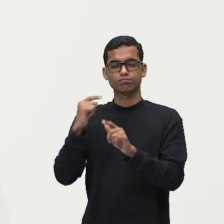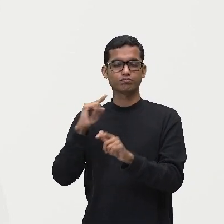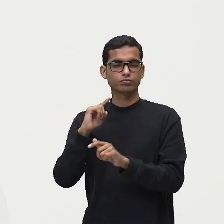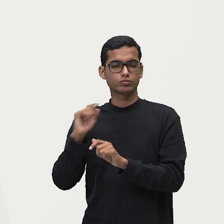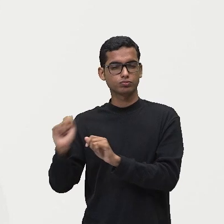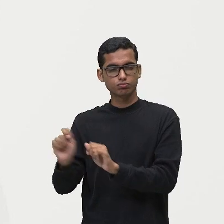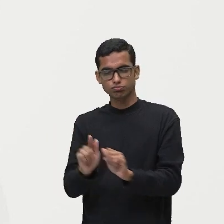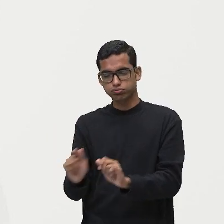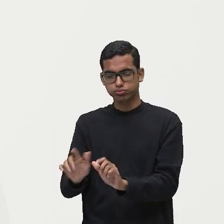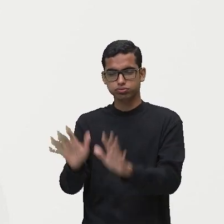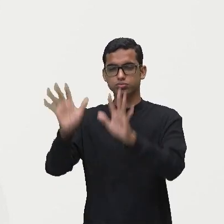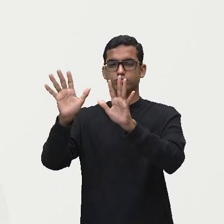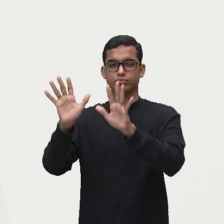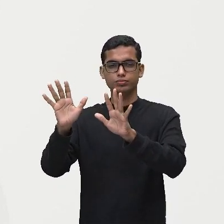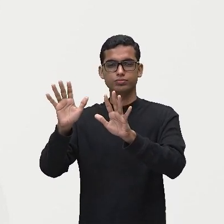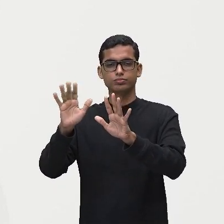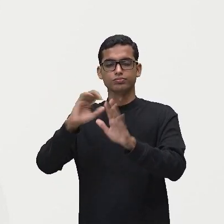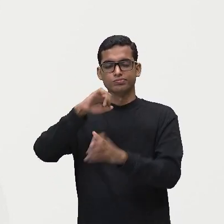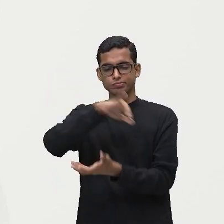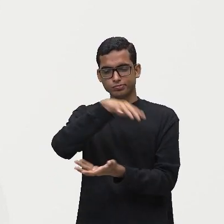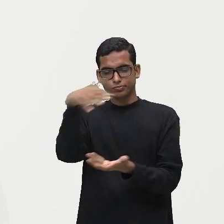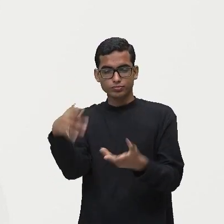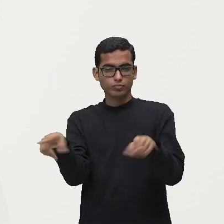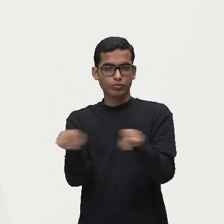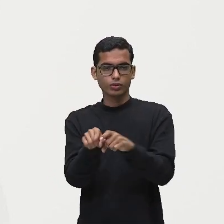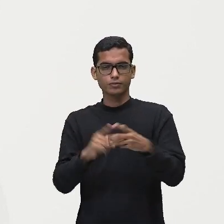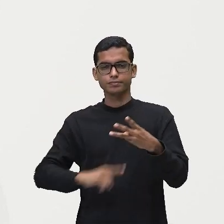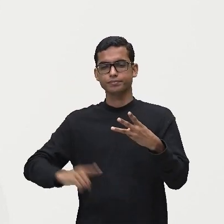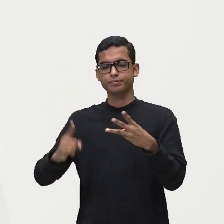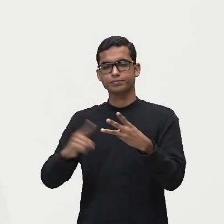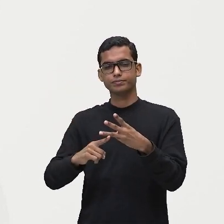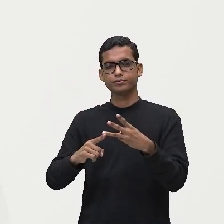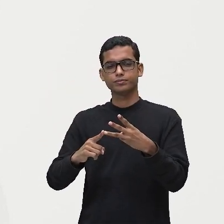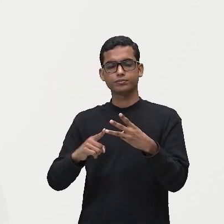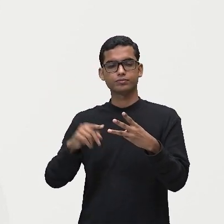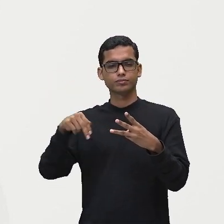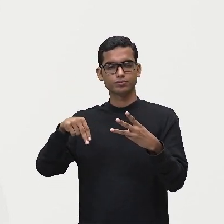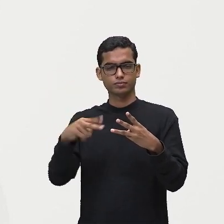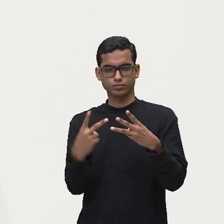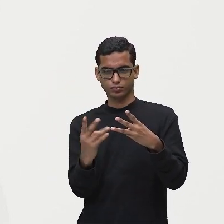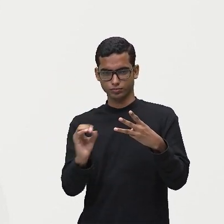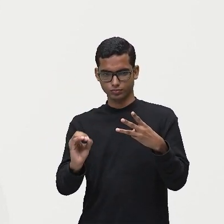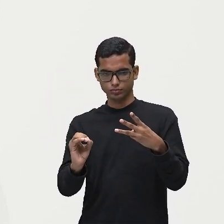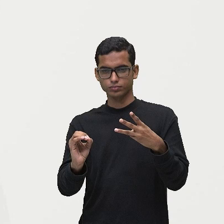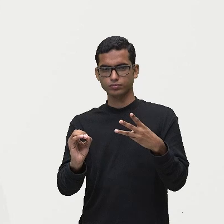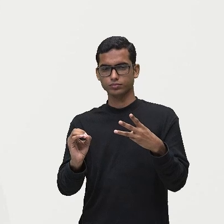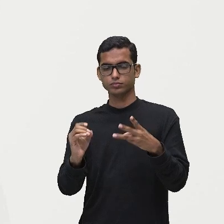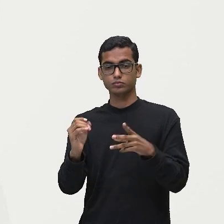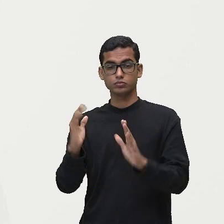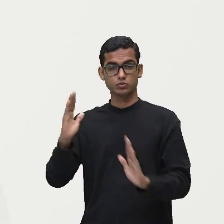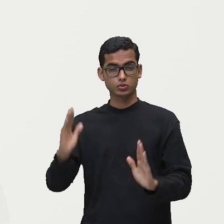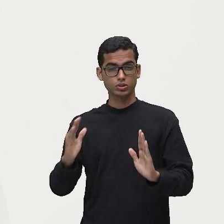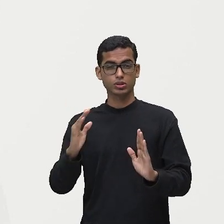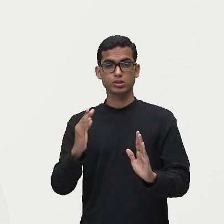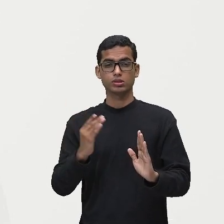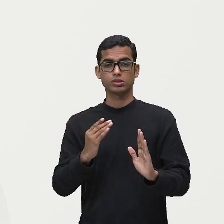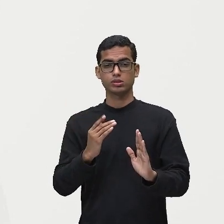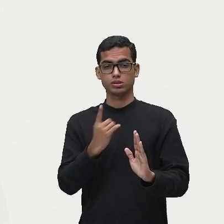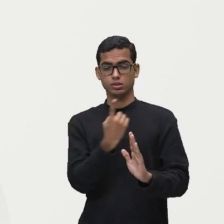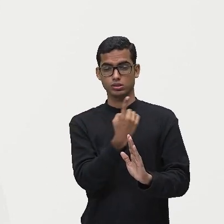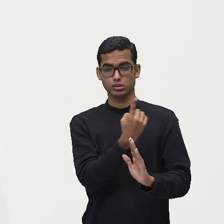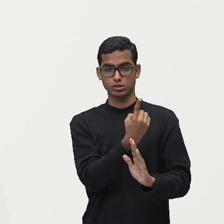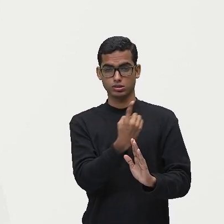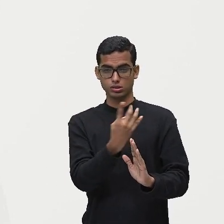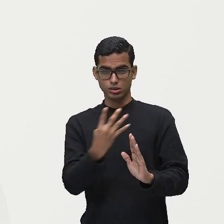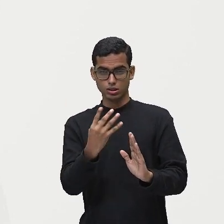no atmosférico. E temos o óxido nitroso, né, 114 a 120 anos.